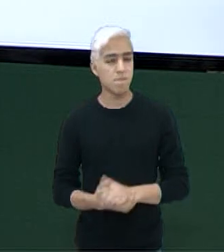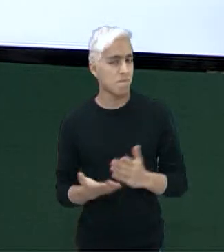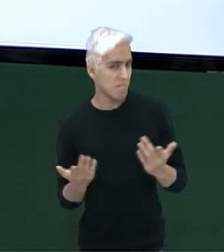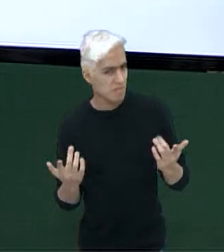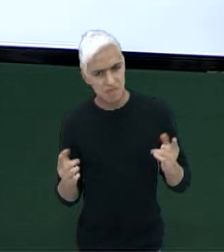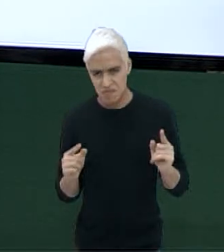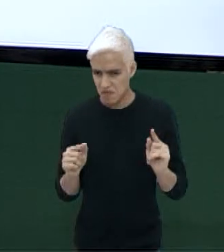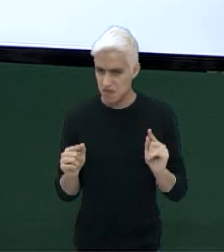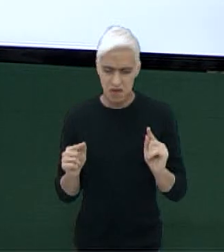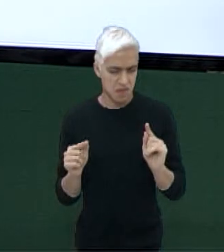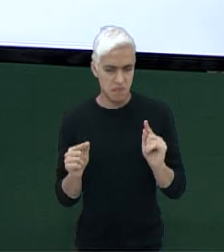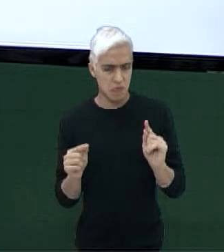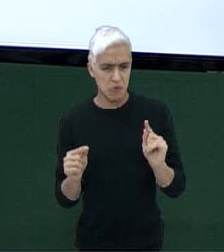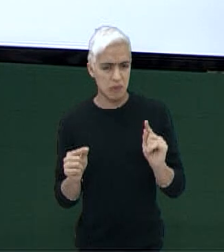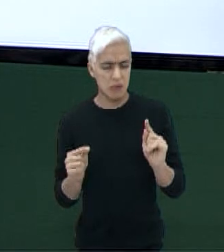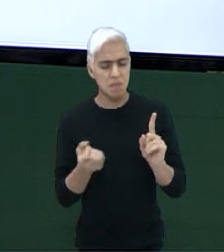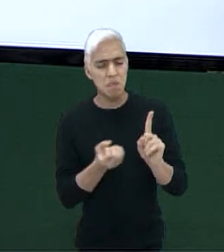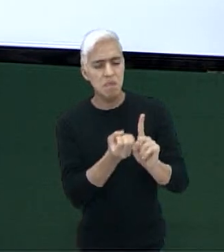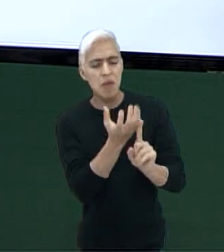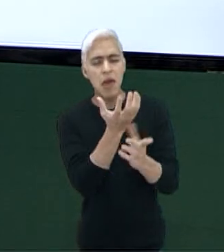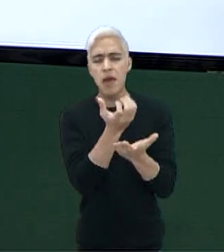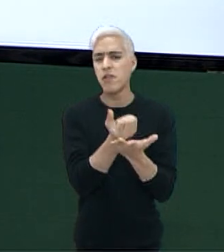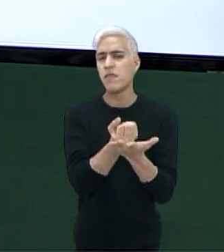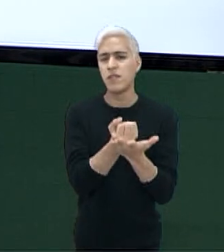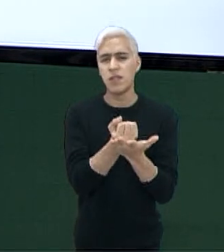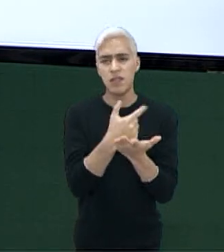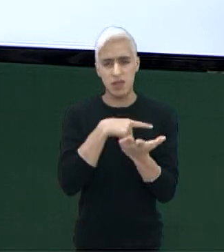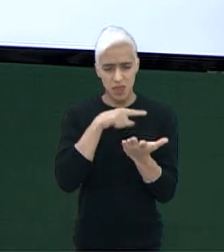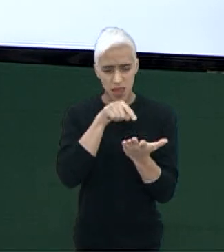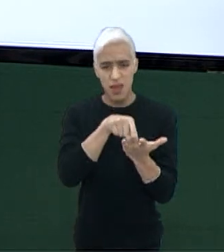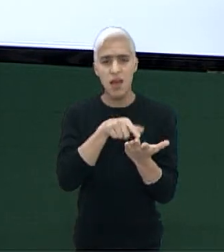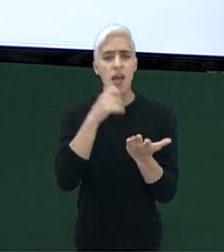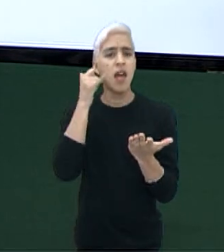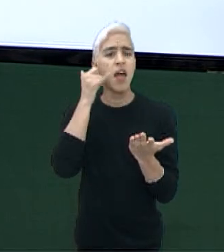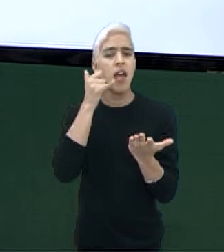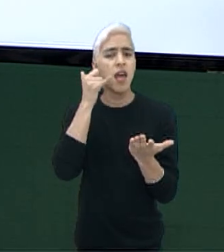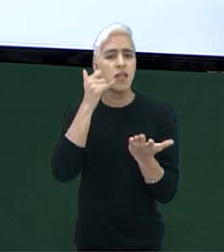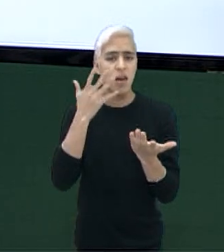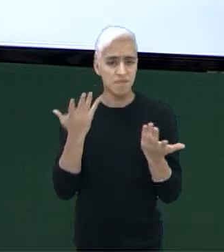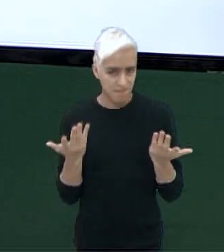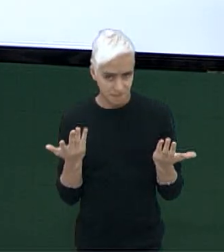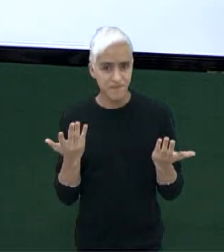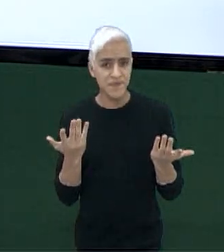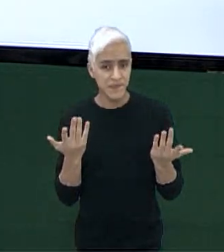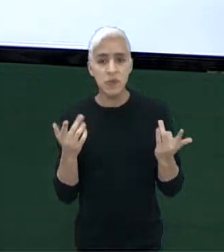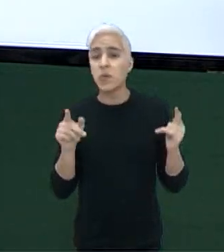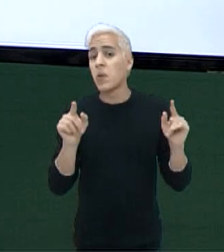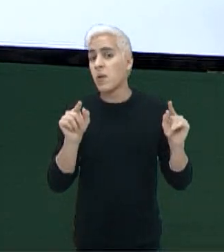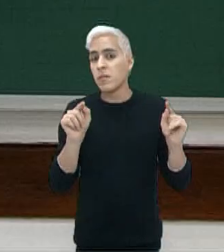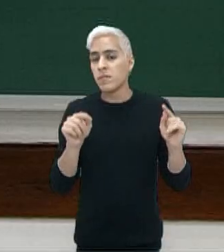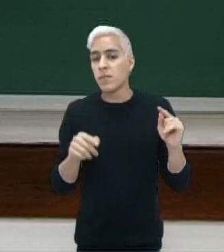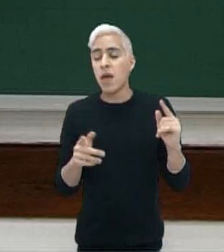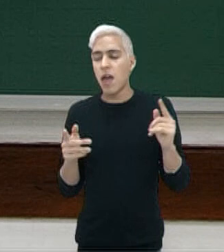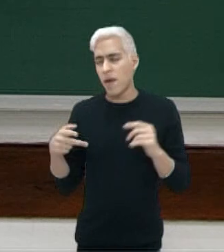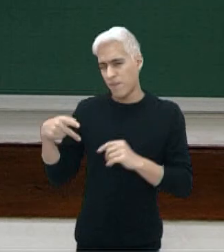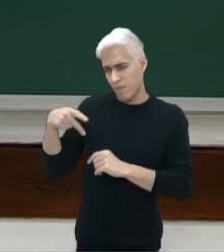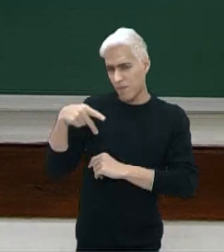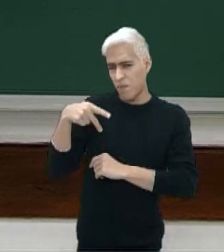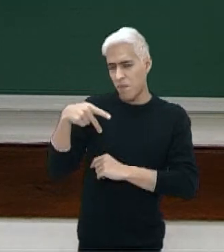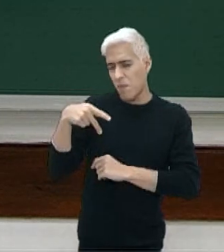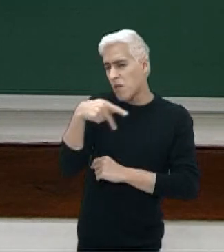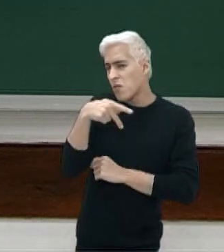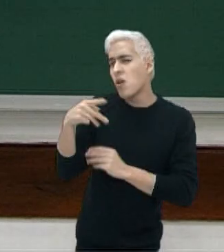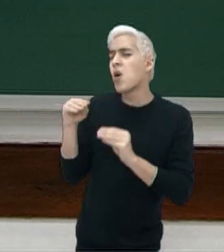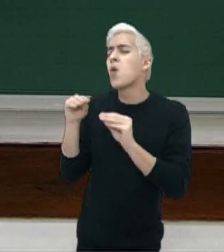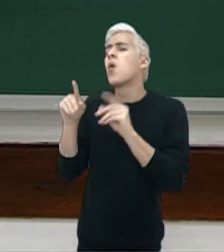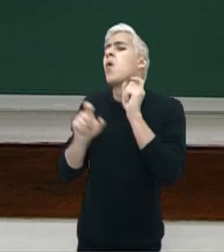que a biografia tem de relato? Vamos ver lá? A professora colocou aqui que